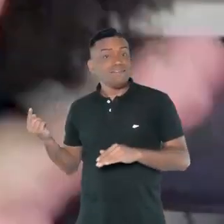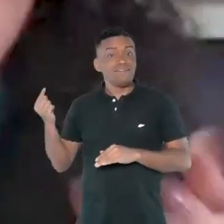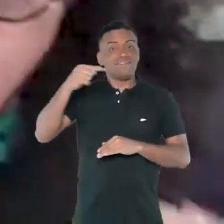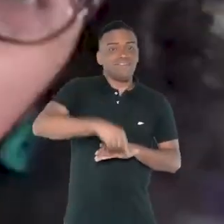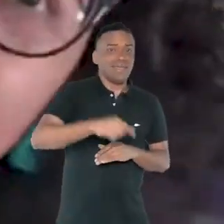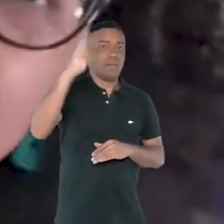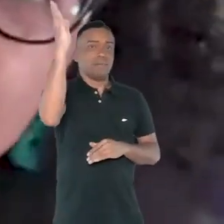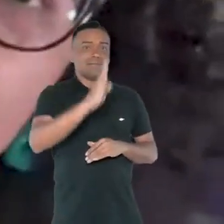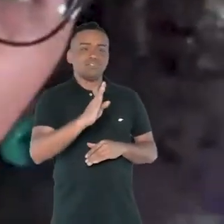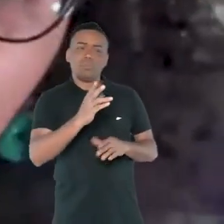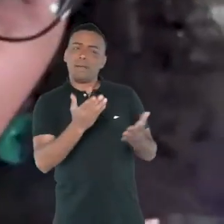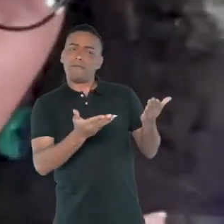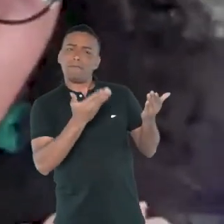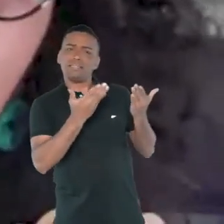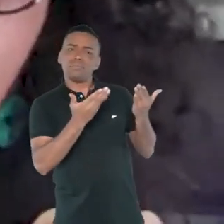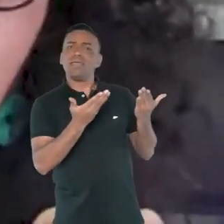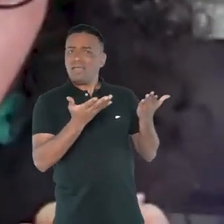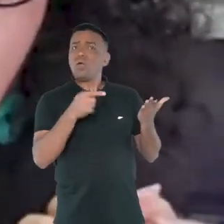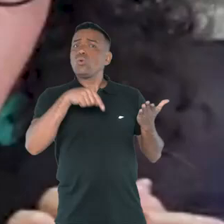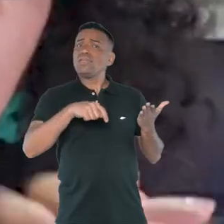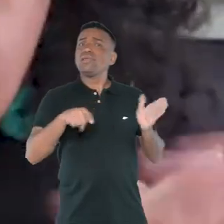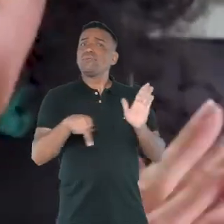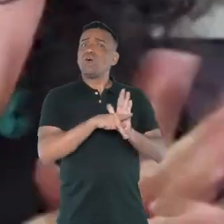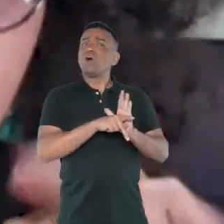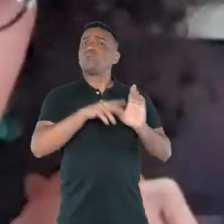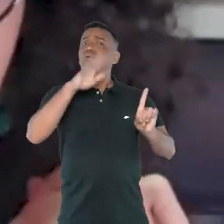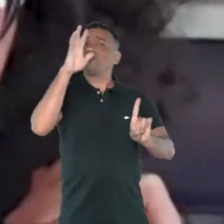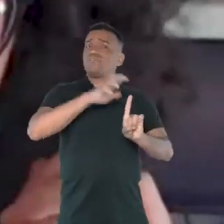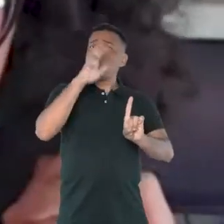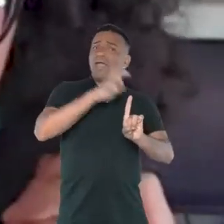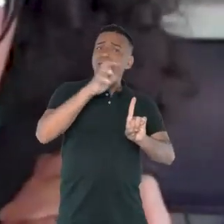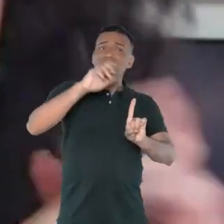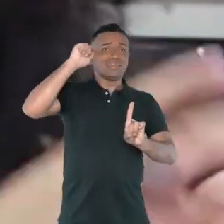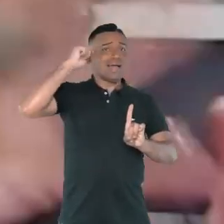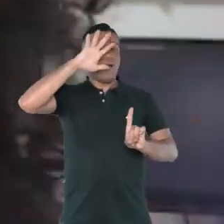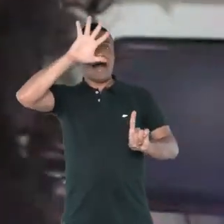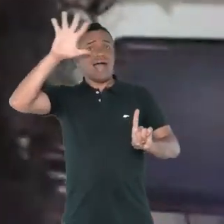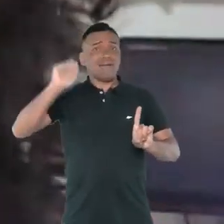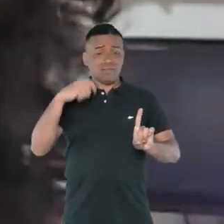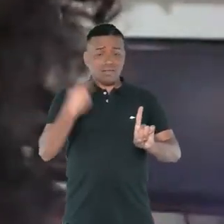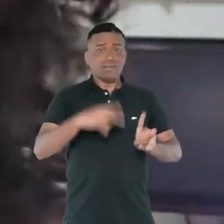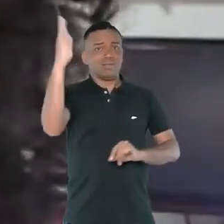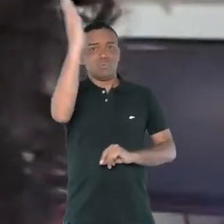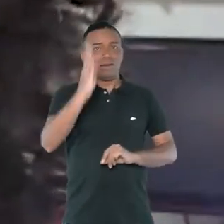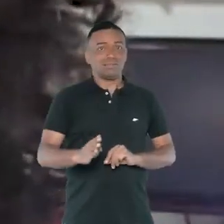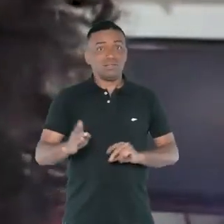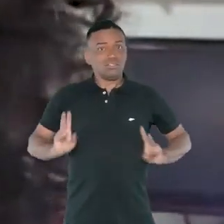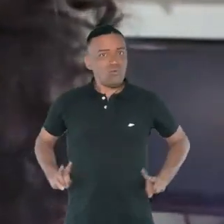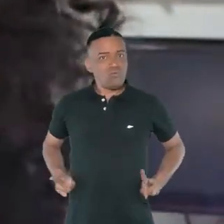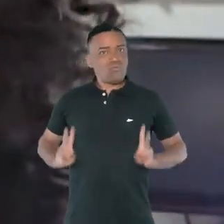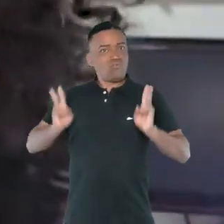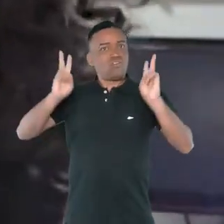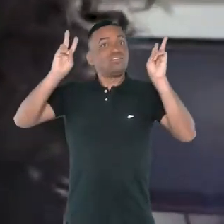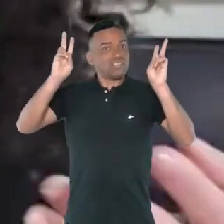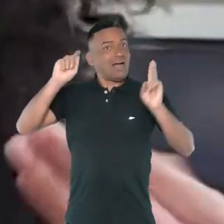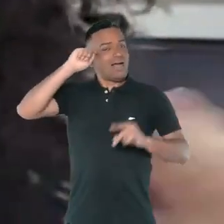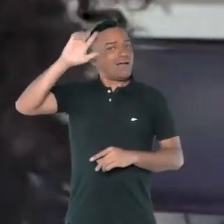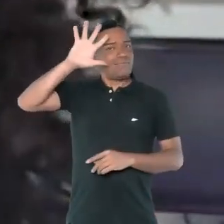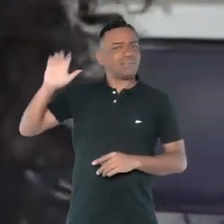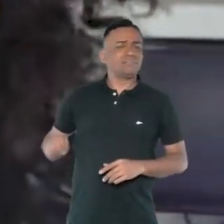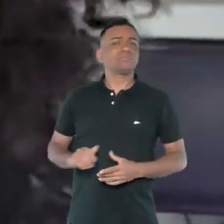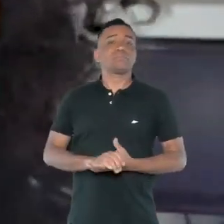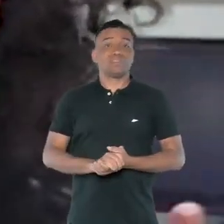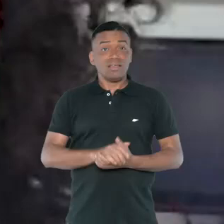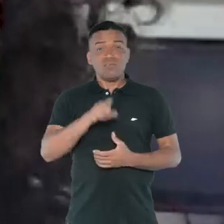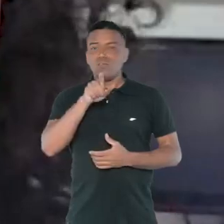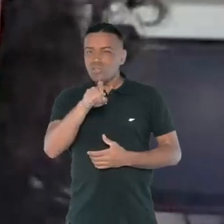e depois a gente vem para o Brasil ver o que de África existe aqui. E aí foi perfeito que o tema da redação do Enem